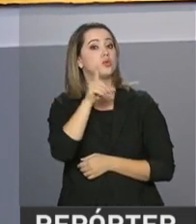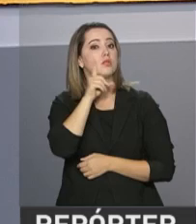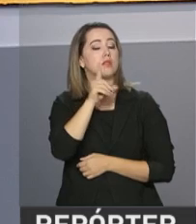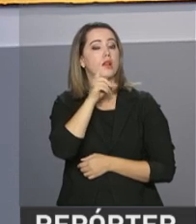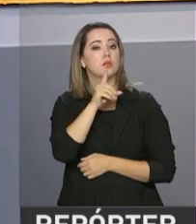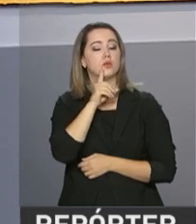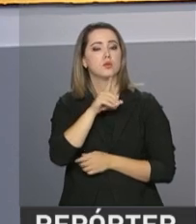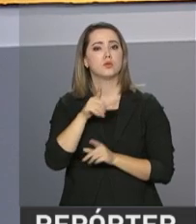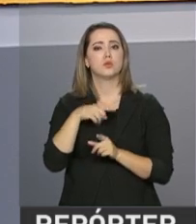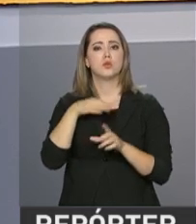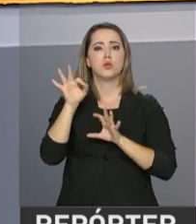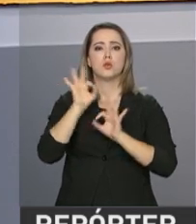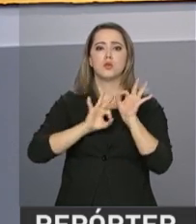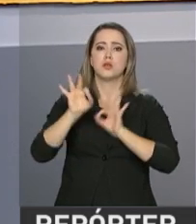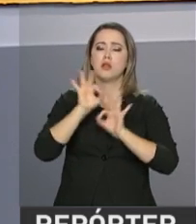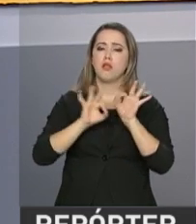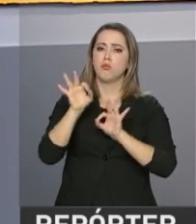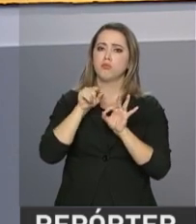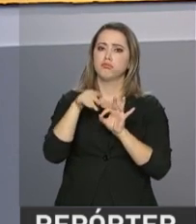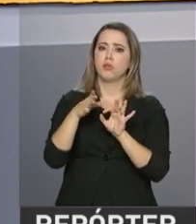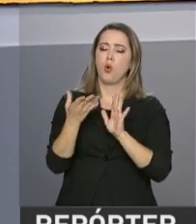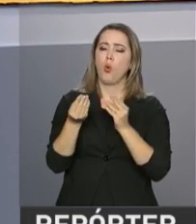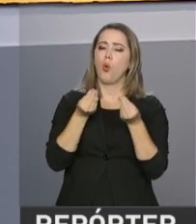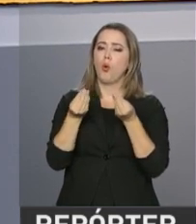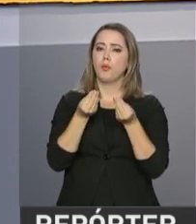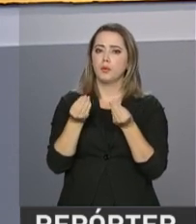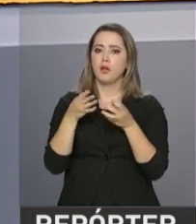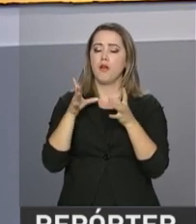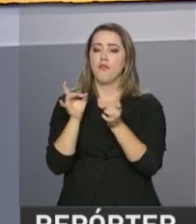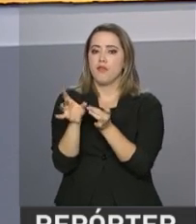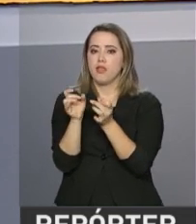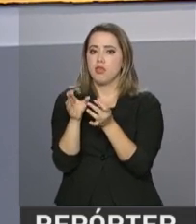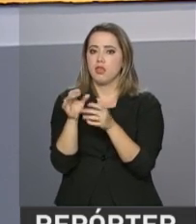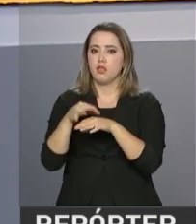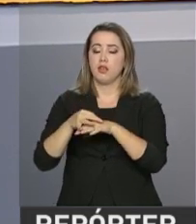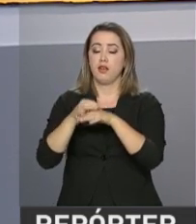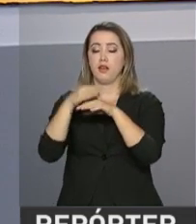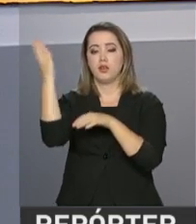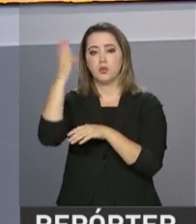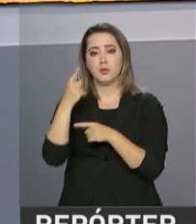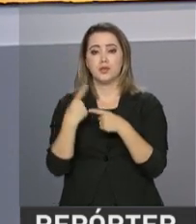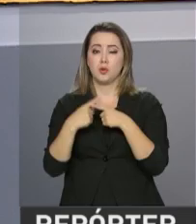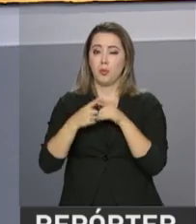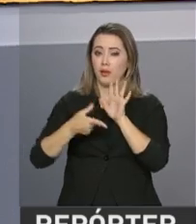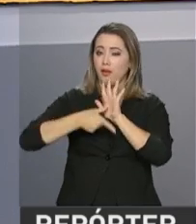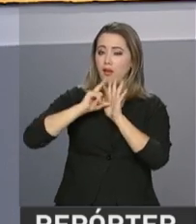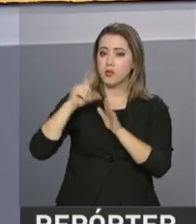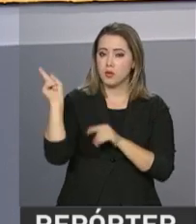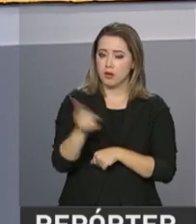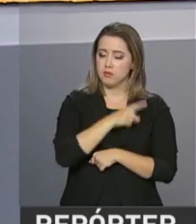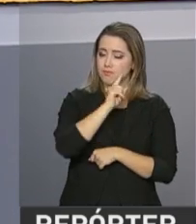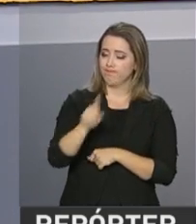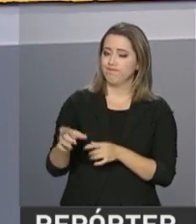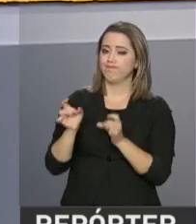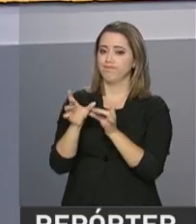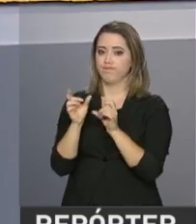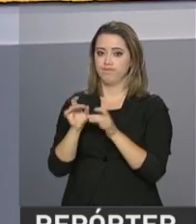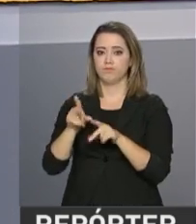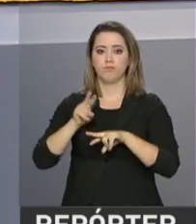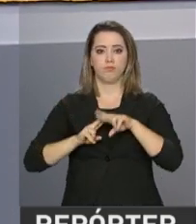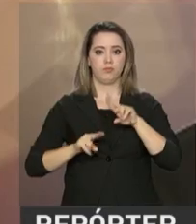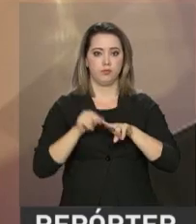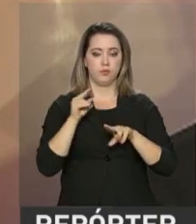dos detalhes técnicos da exportação da carne brasileira. A compra do produto foi suspensa pelo governo norte-americano no final de